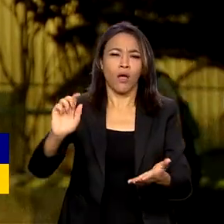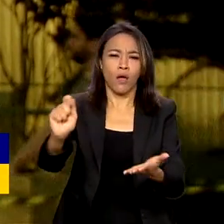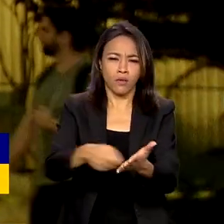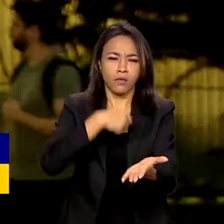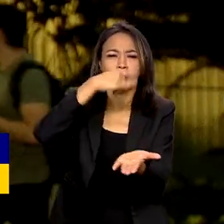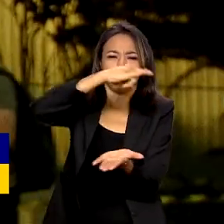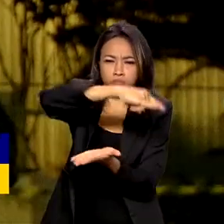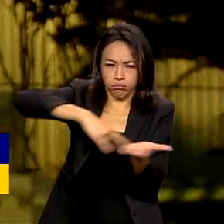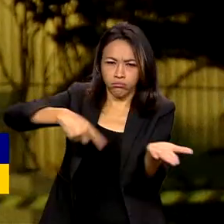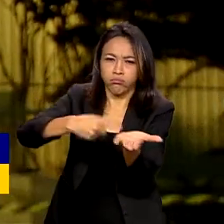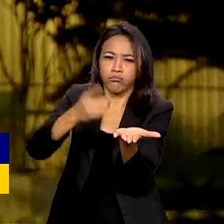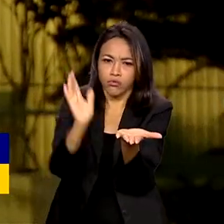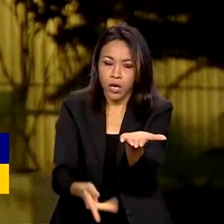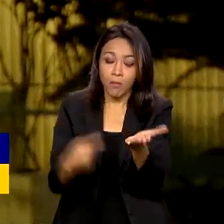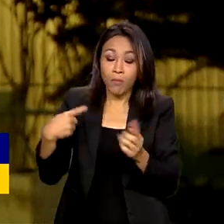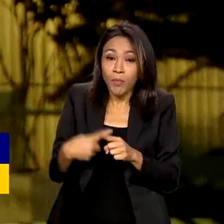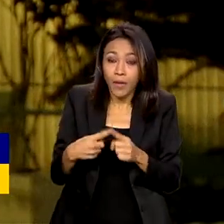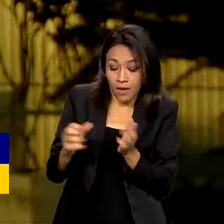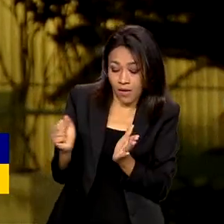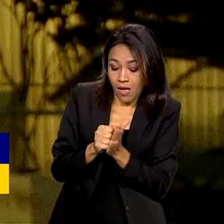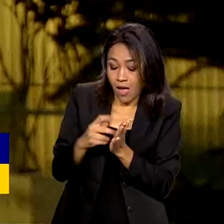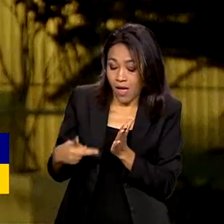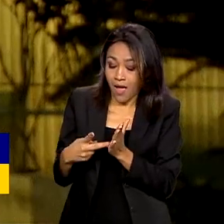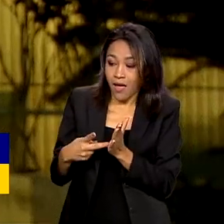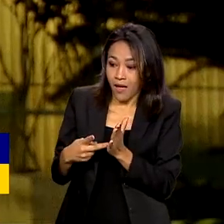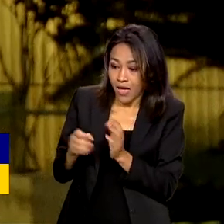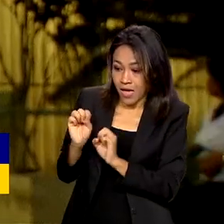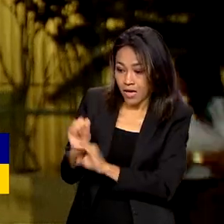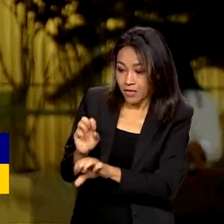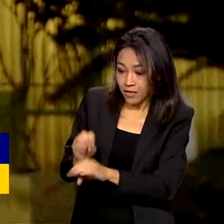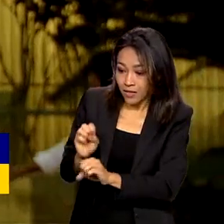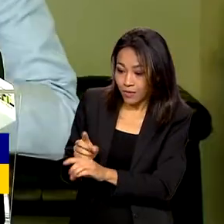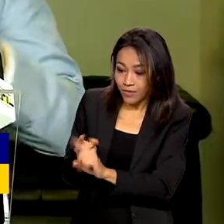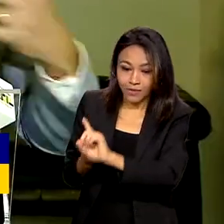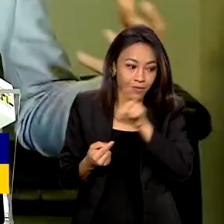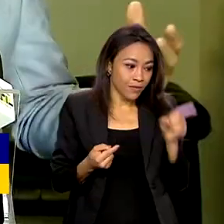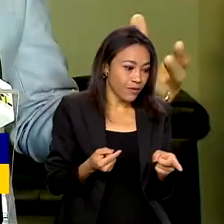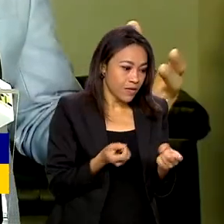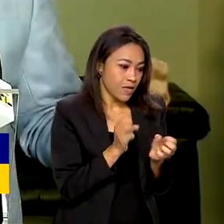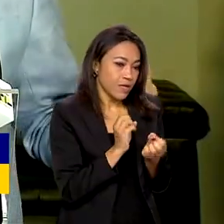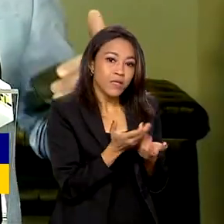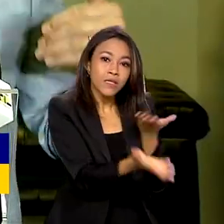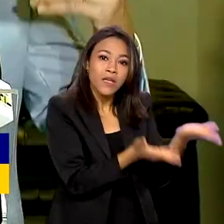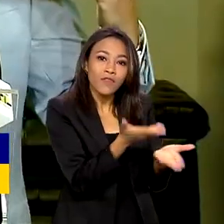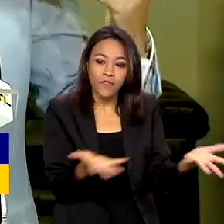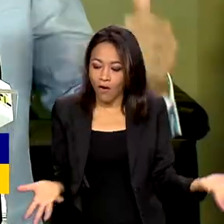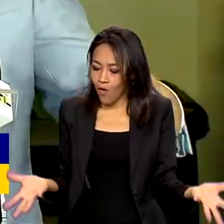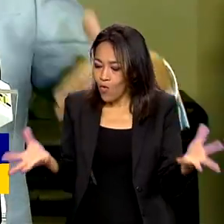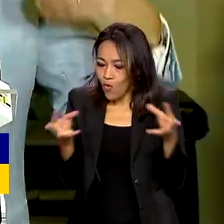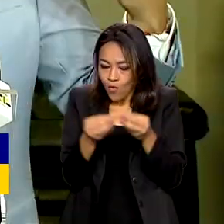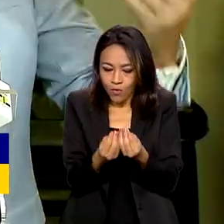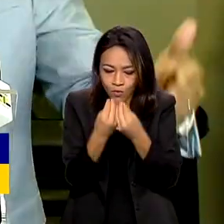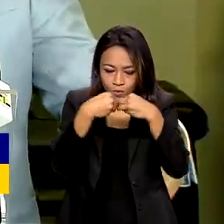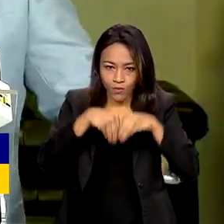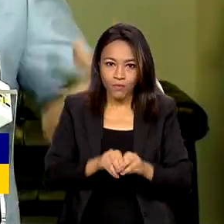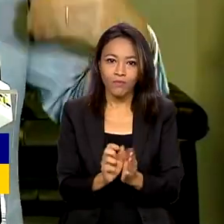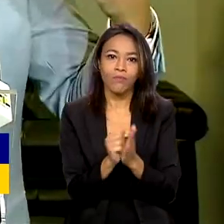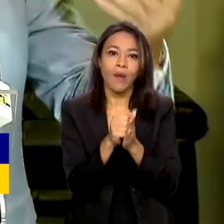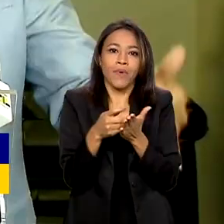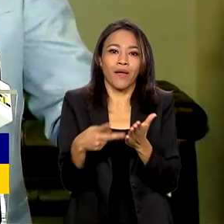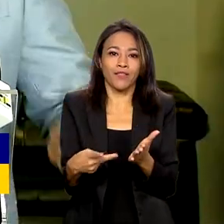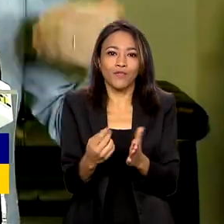a ferramenta também permite a integração entre ensino e serviço. Isso é fundamental para todo o nível de pesquisa,